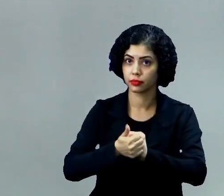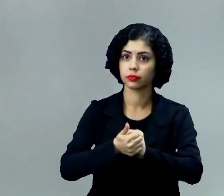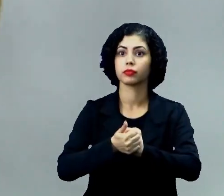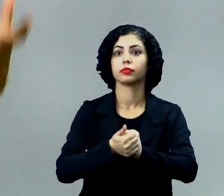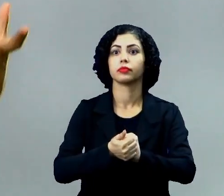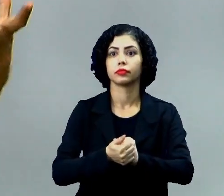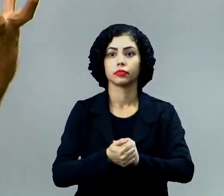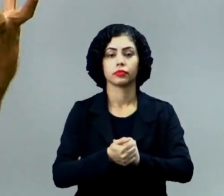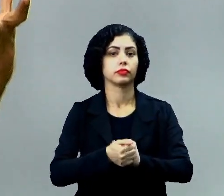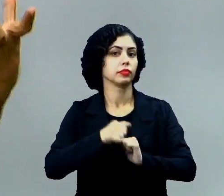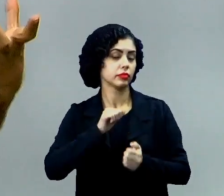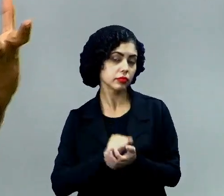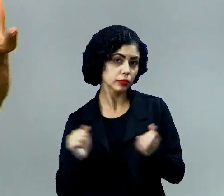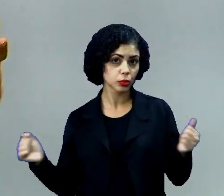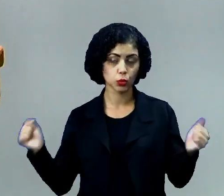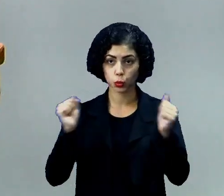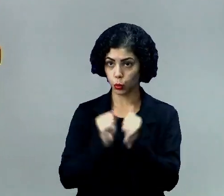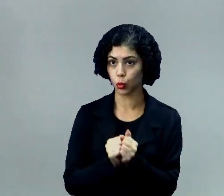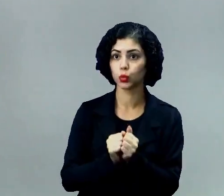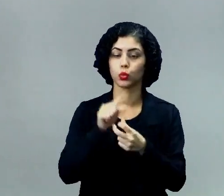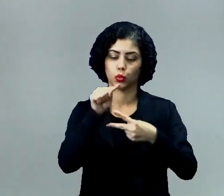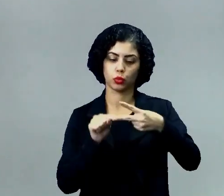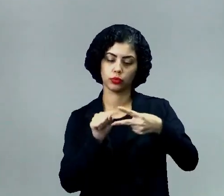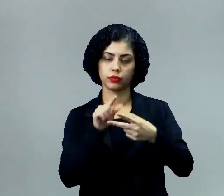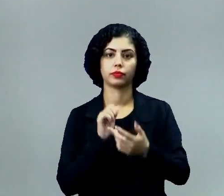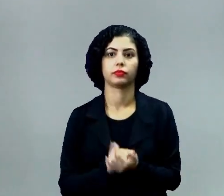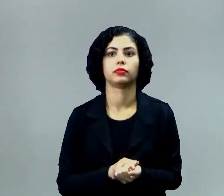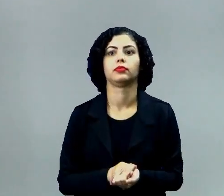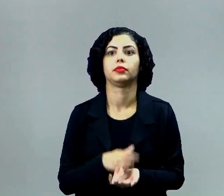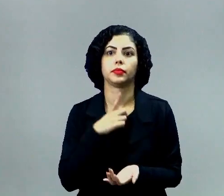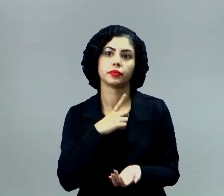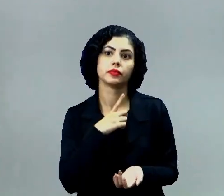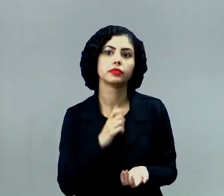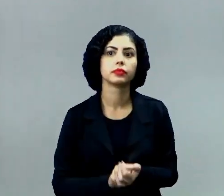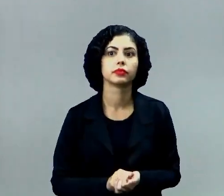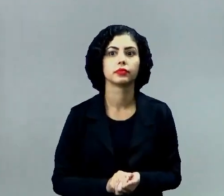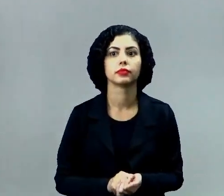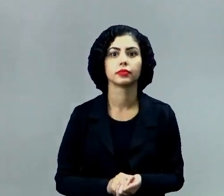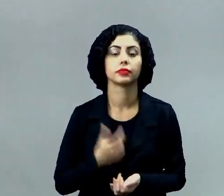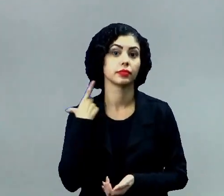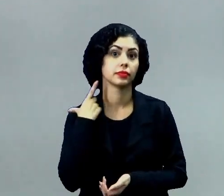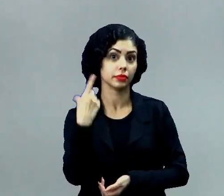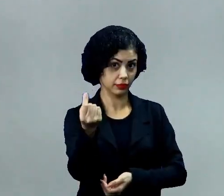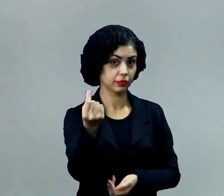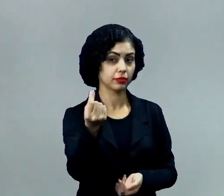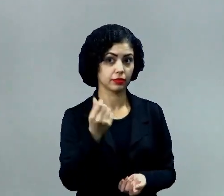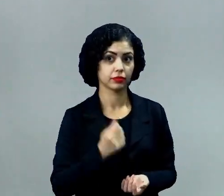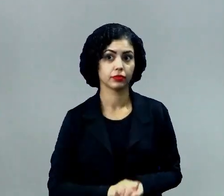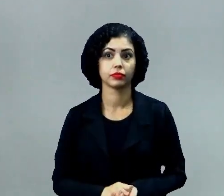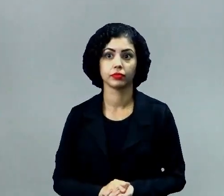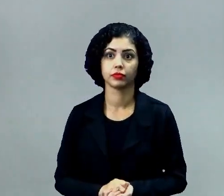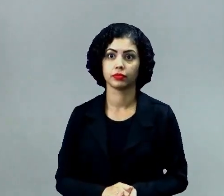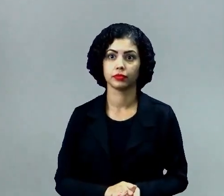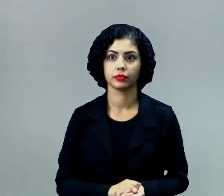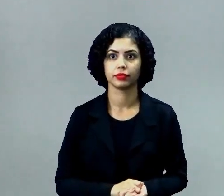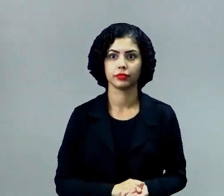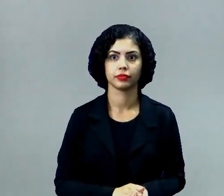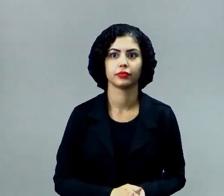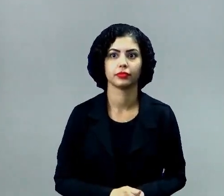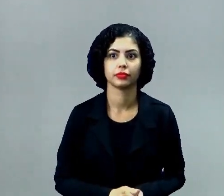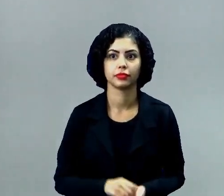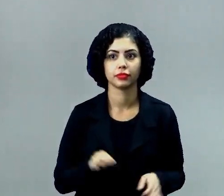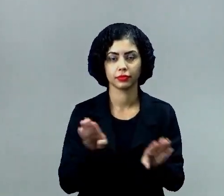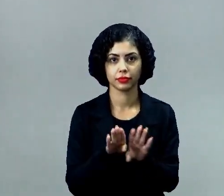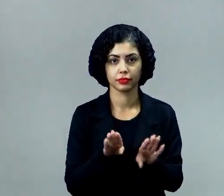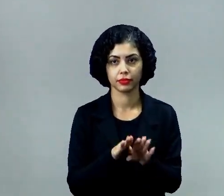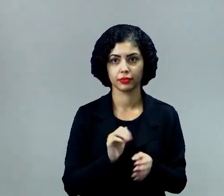a dinâmica do beisebol juntamente com a do cricket, em que a gente tem um segmento, a gente tem que correr, tem que passar, tem que acertar um